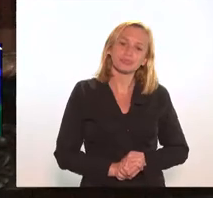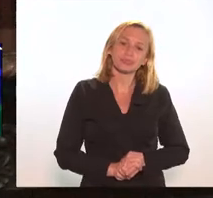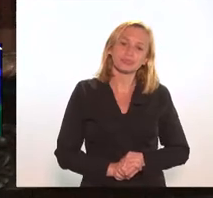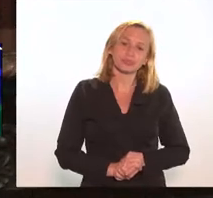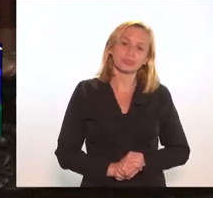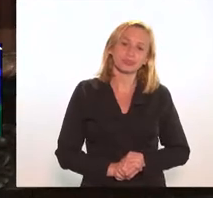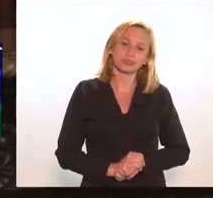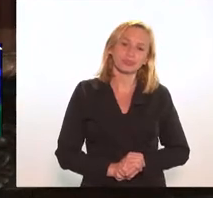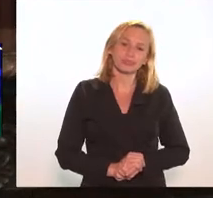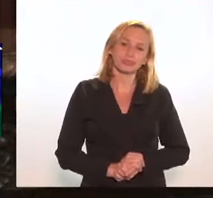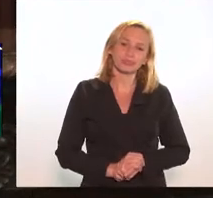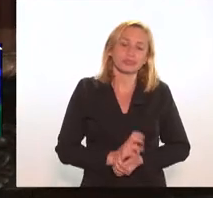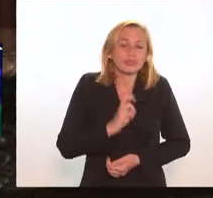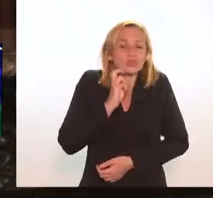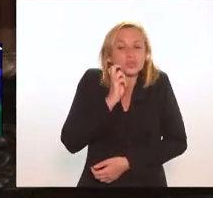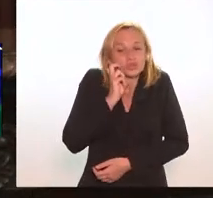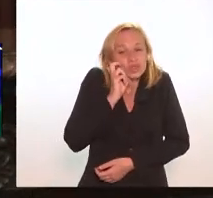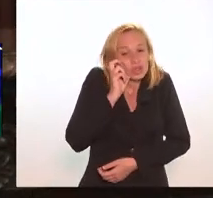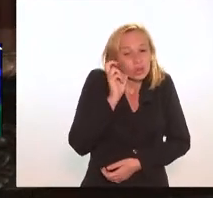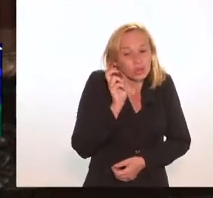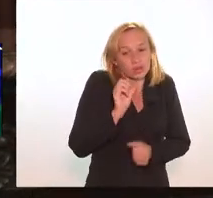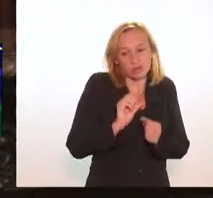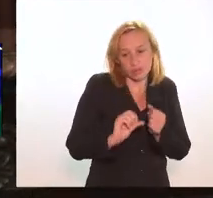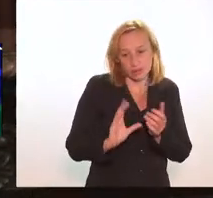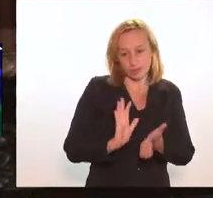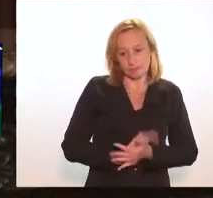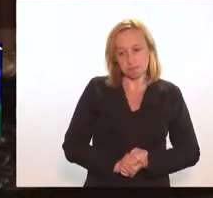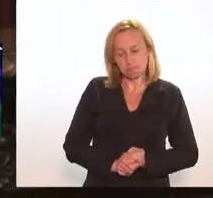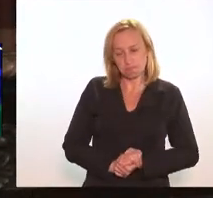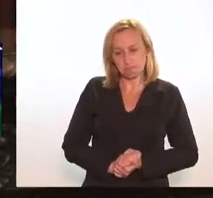fiquem constrangidas de fazê-lo.